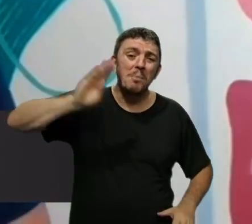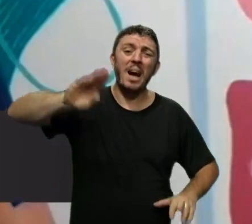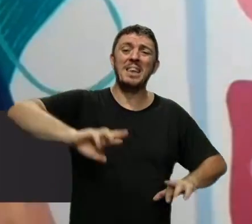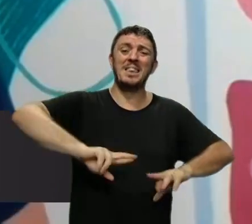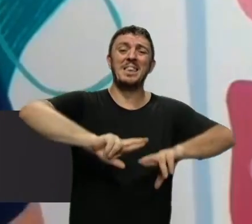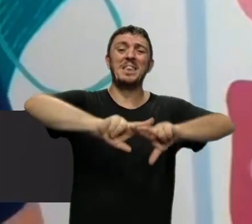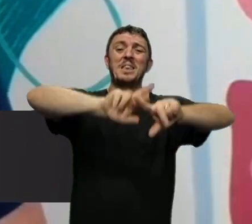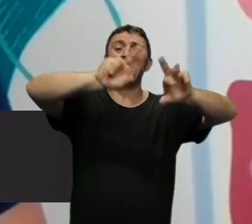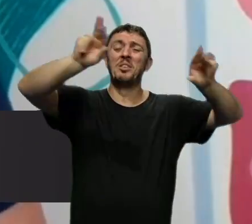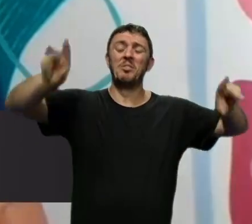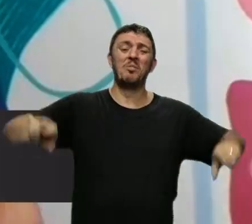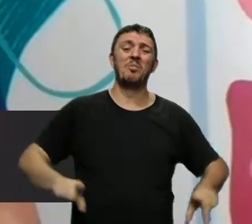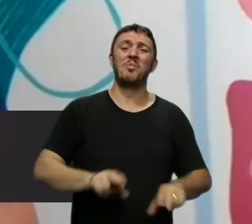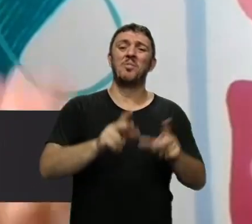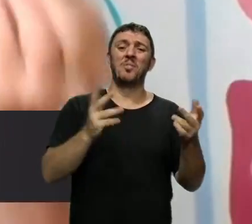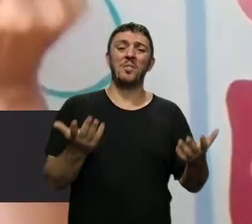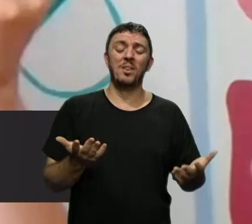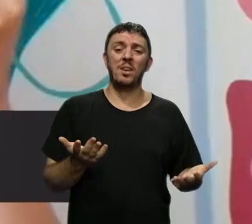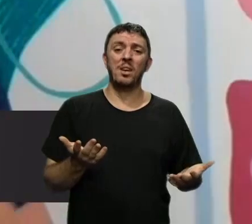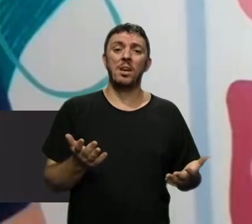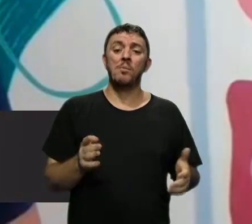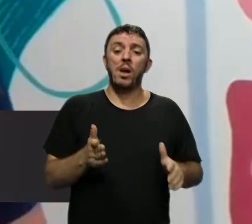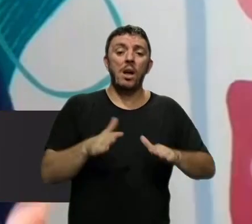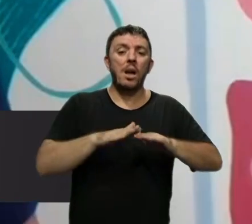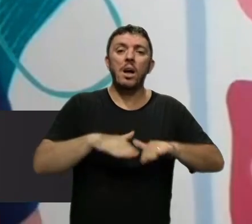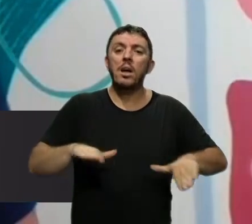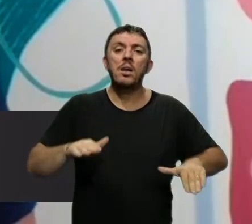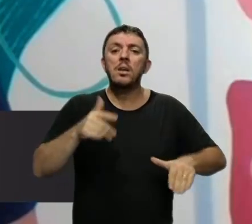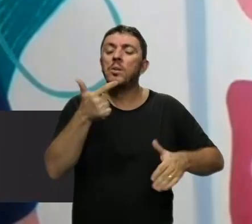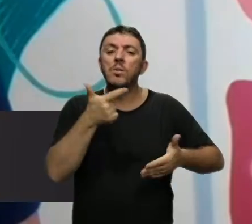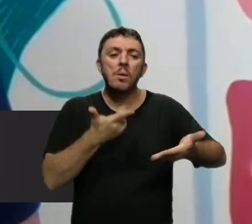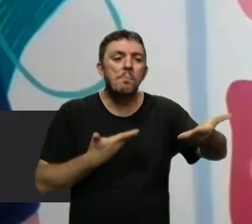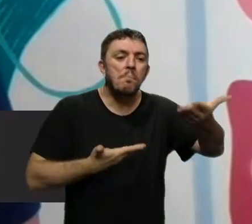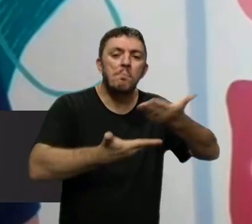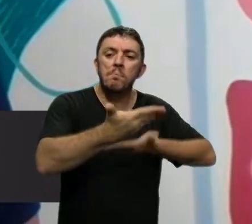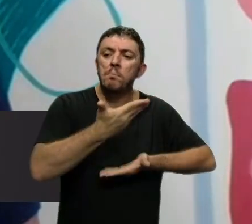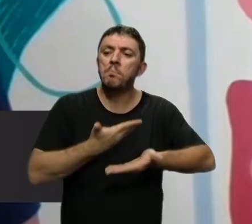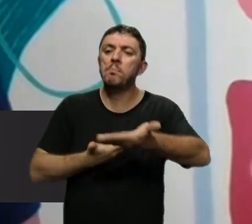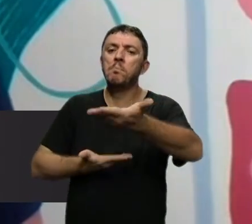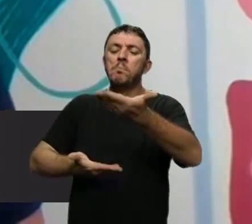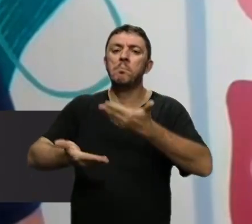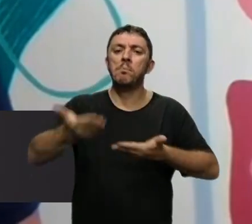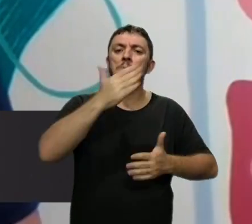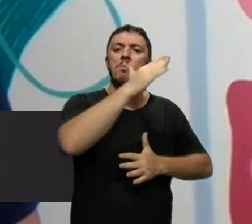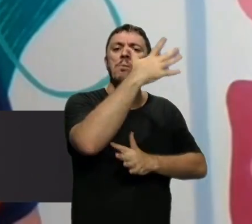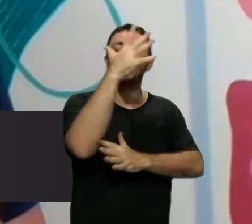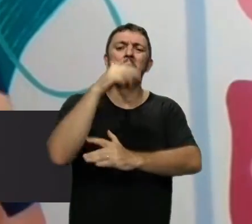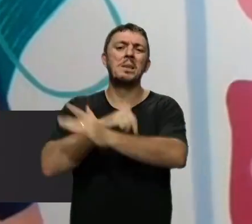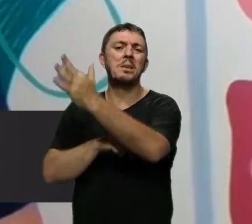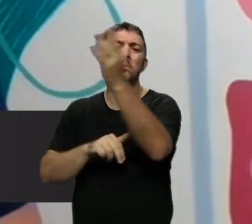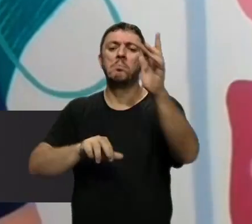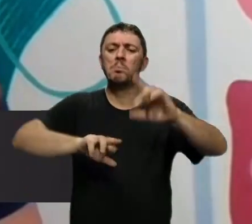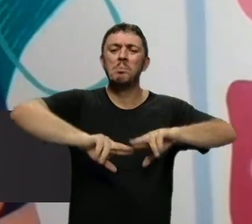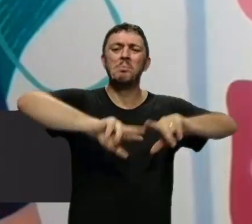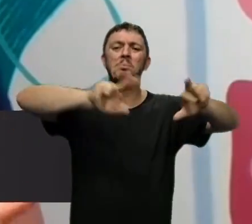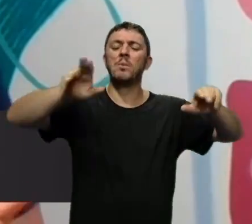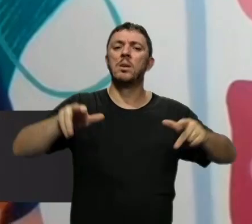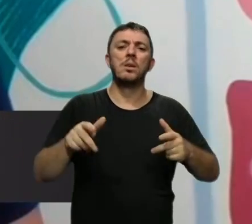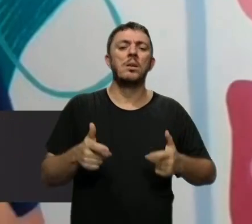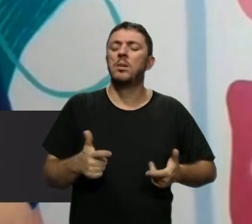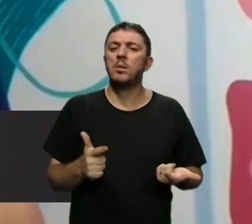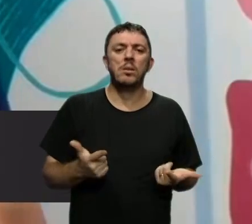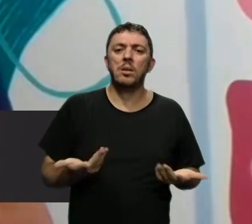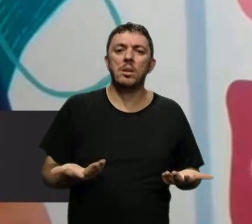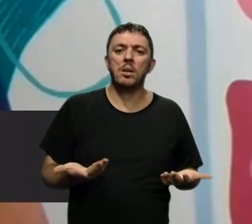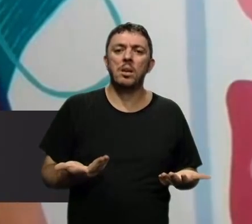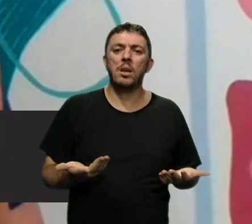planeta, onde é que estão as crianças se não se relacionando com essa biodiversidade? Né? Então, quando a gente está do lado